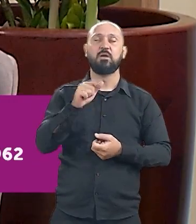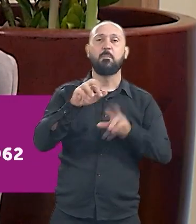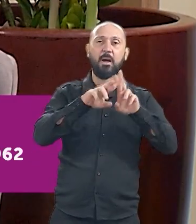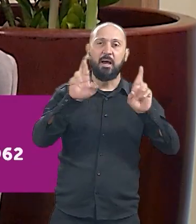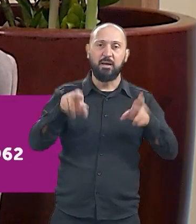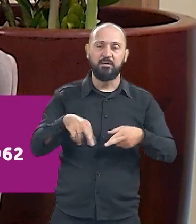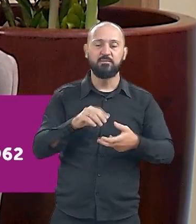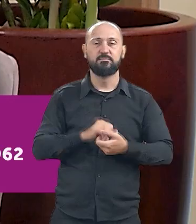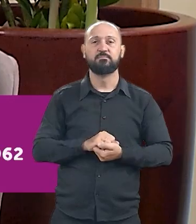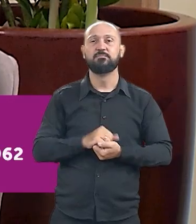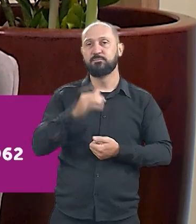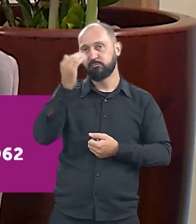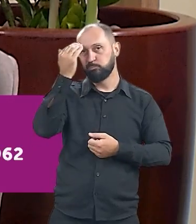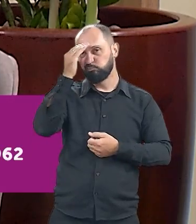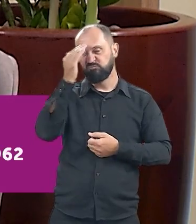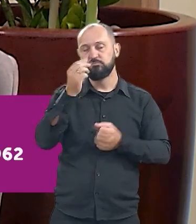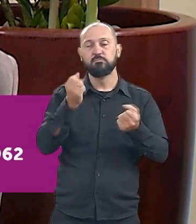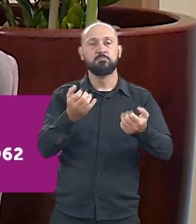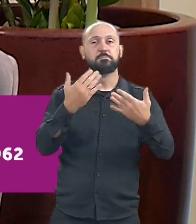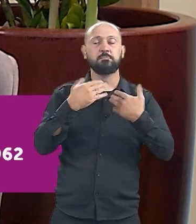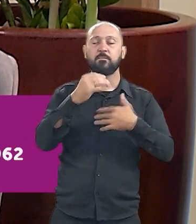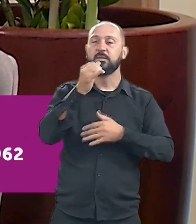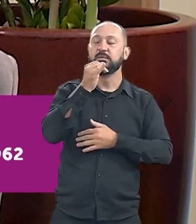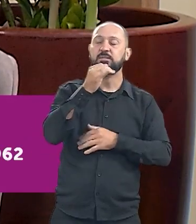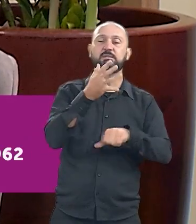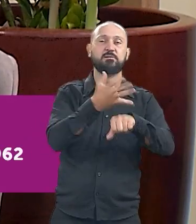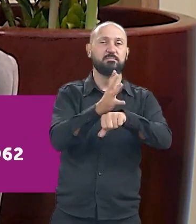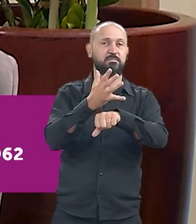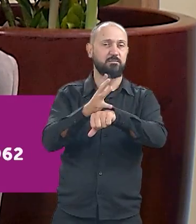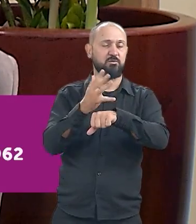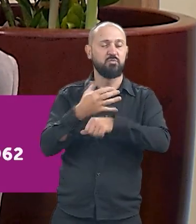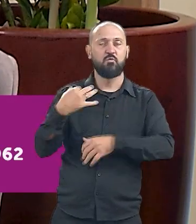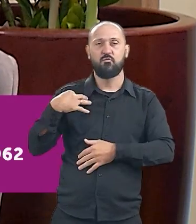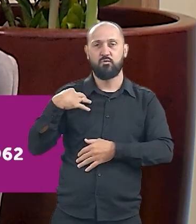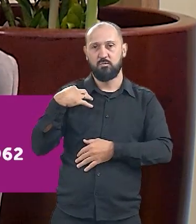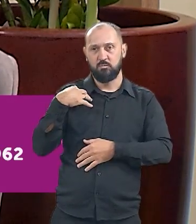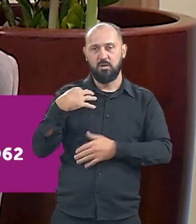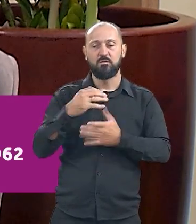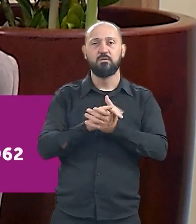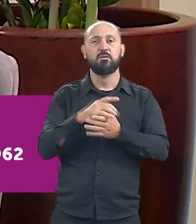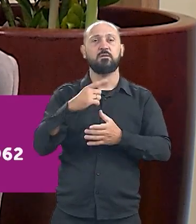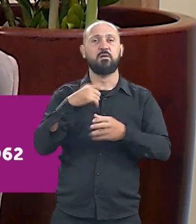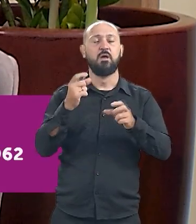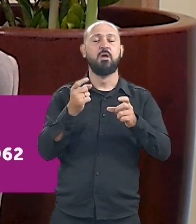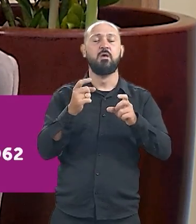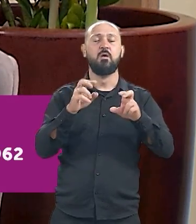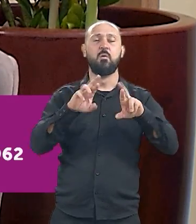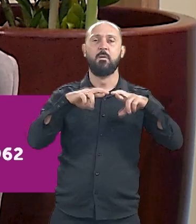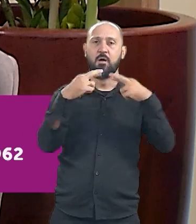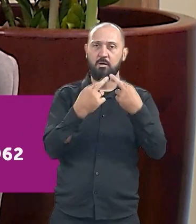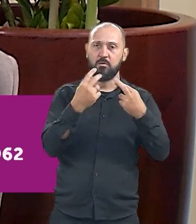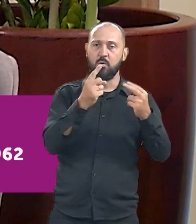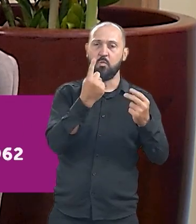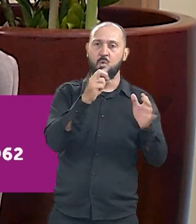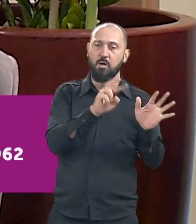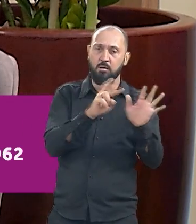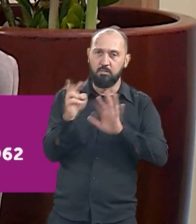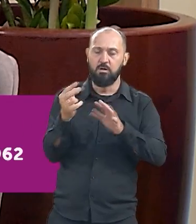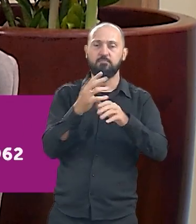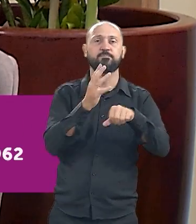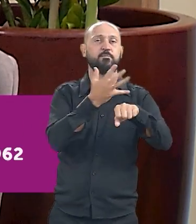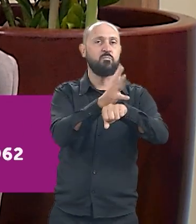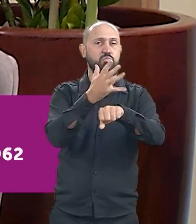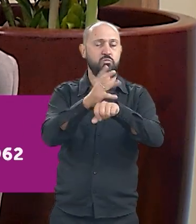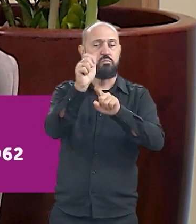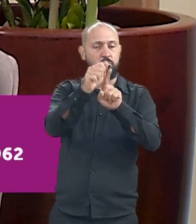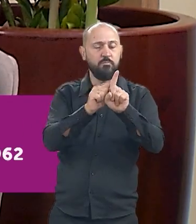que, por exemplo, para o treinamento do voluntário existe uma reunião semanal, né? Tem os treinamentos mensais também, e eles são